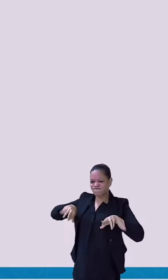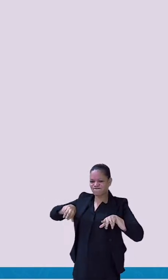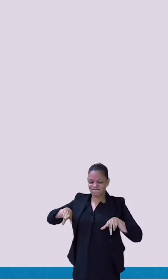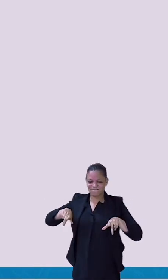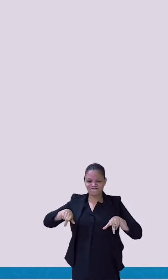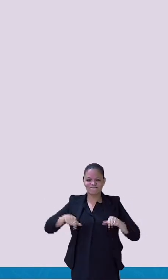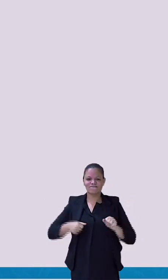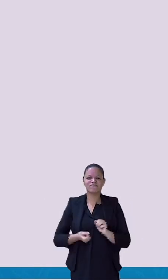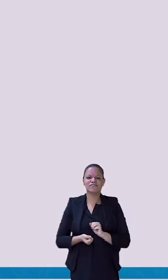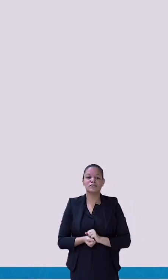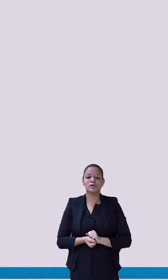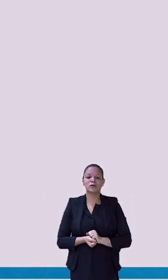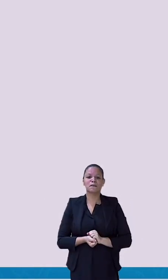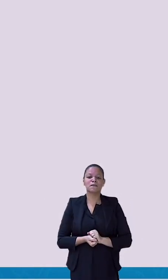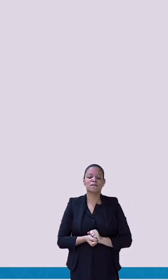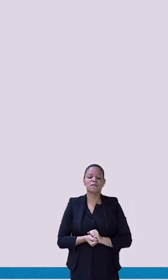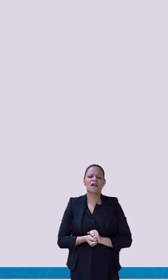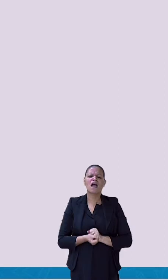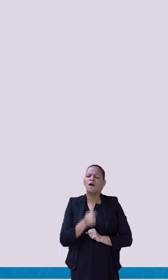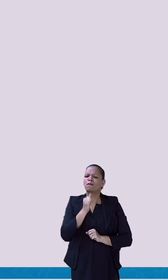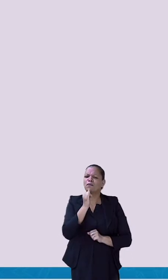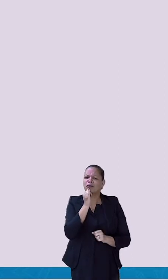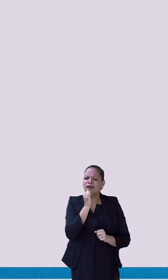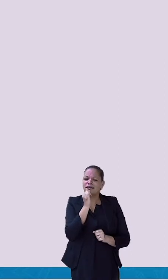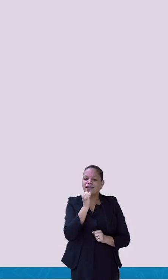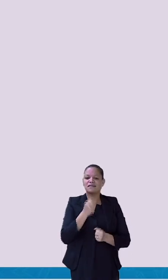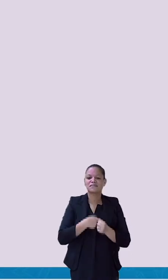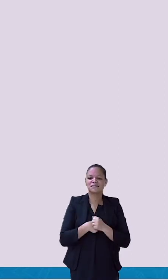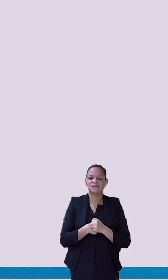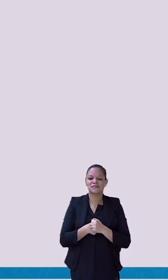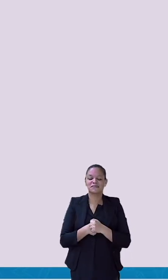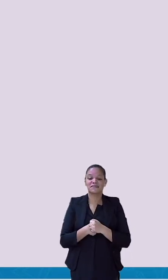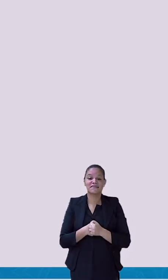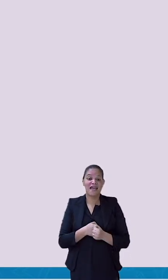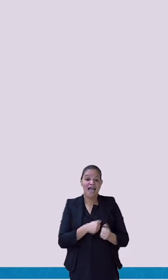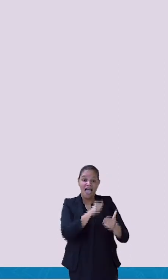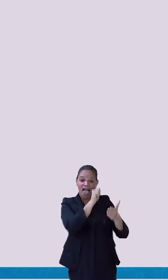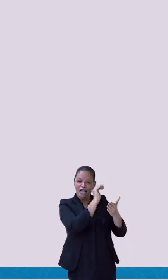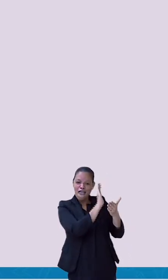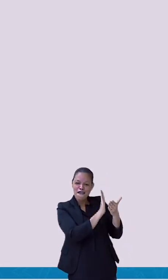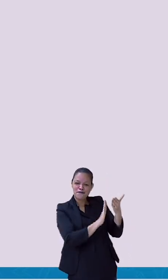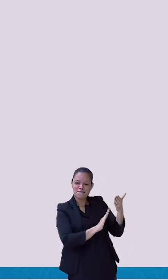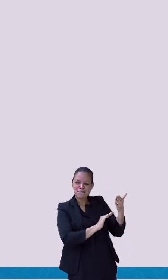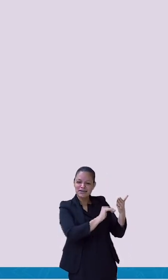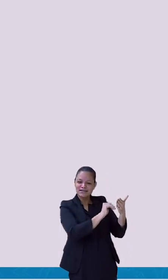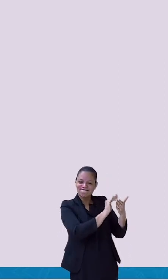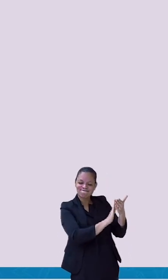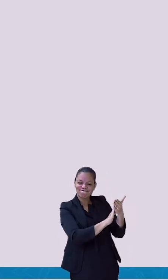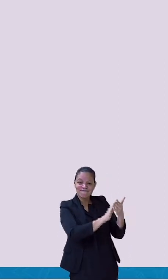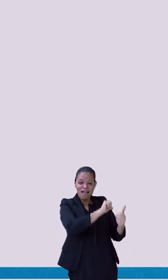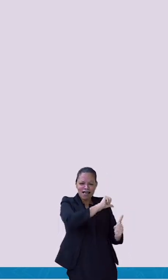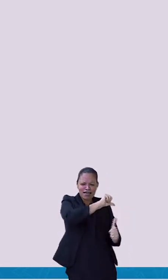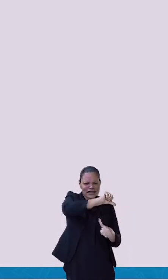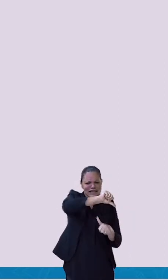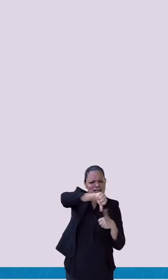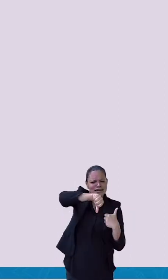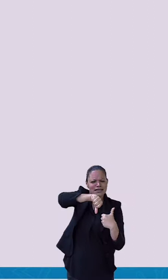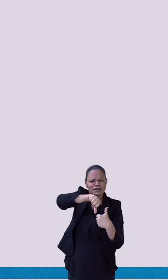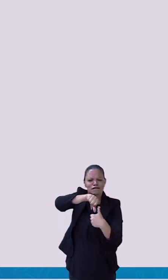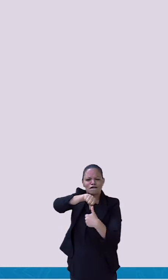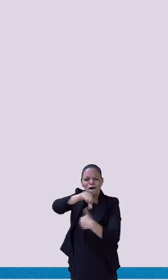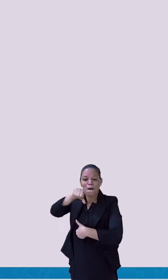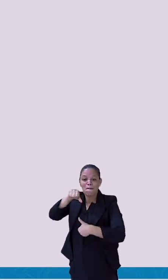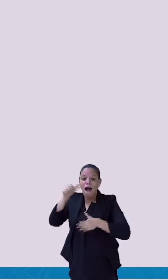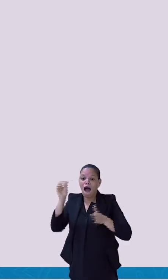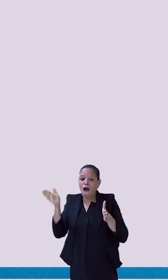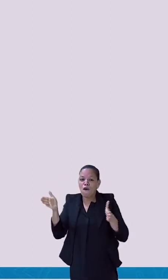os sucessivos planos da serra, com sua geografia envolvente. Aí diminutas igrejinhas e frágeis balões surgem